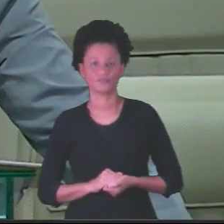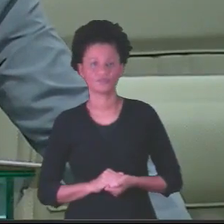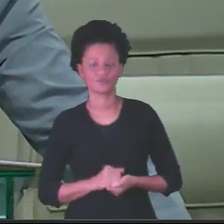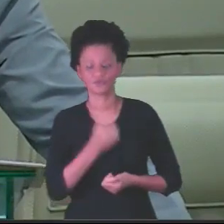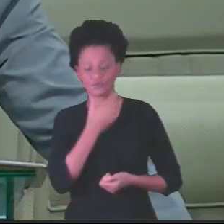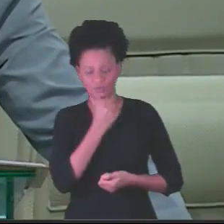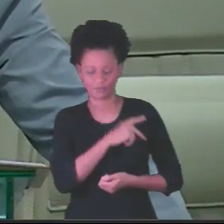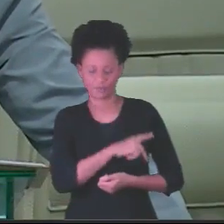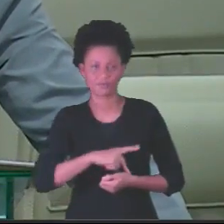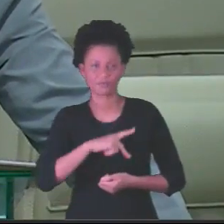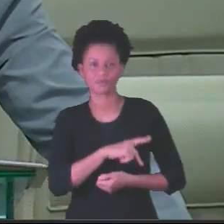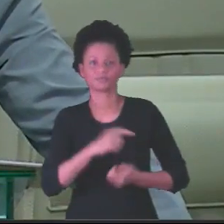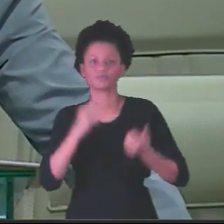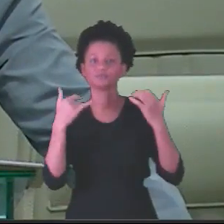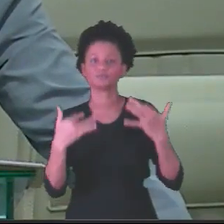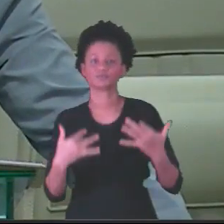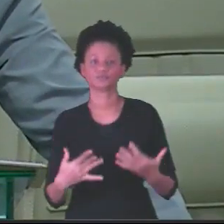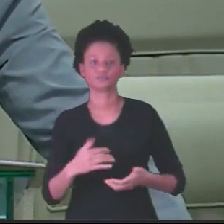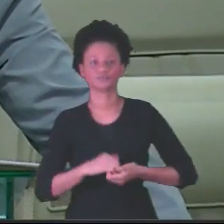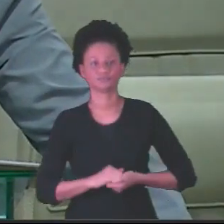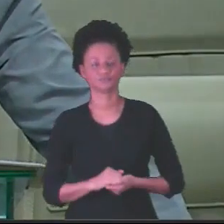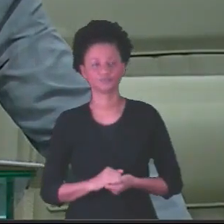são paulo diz assim